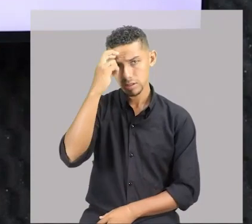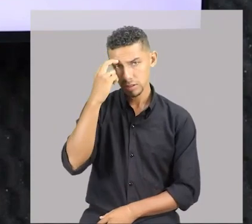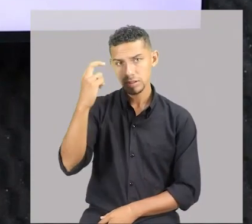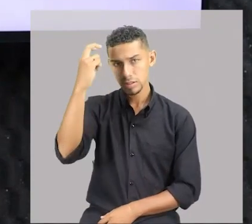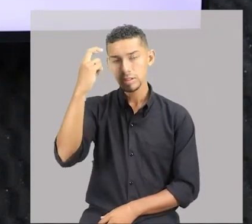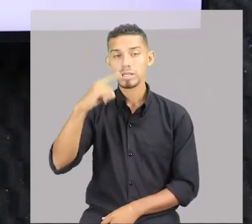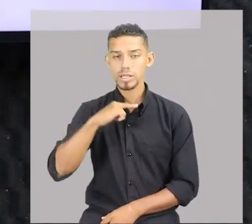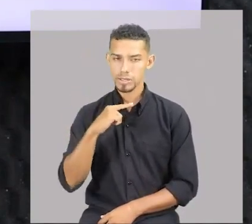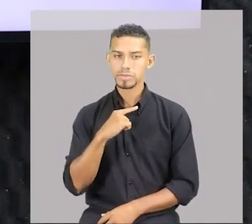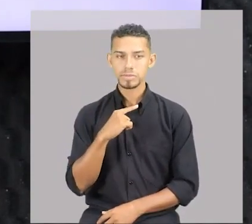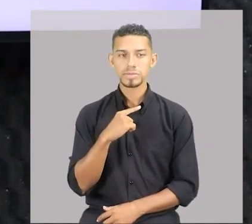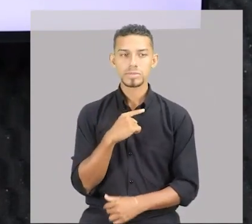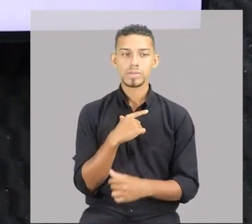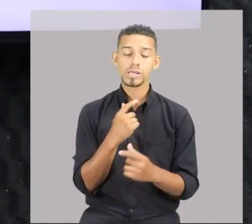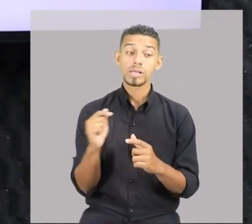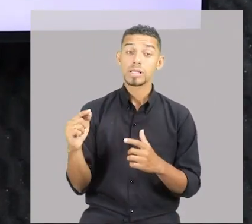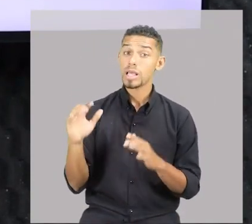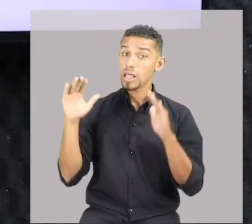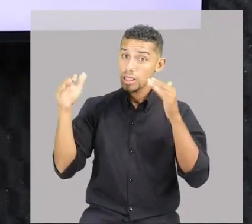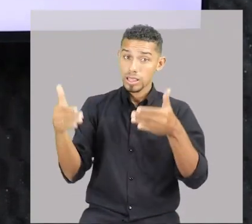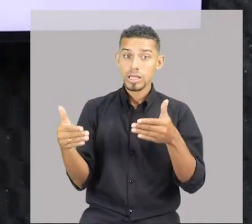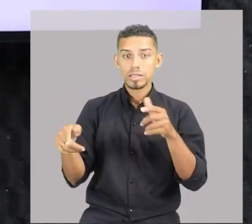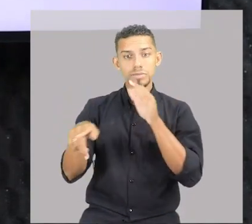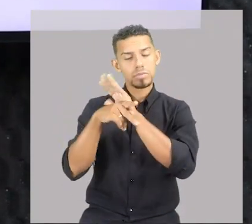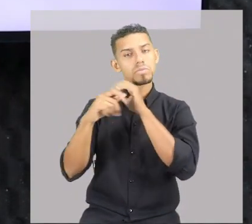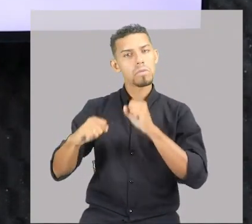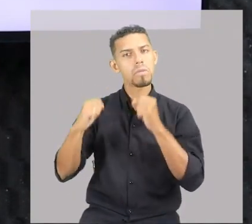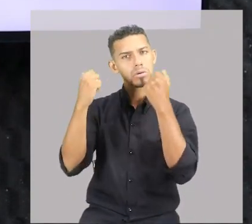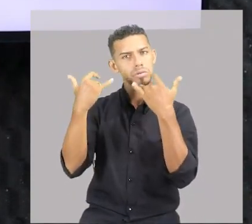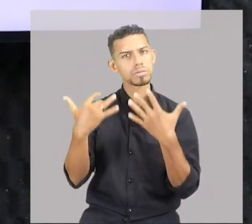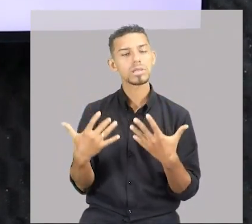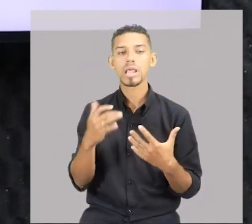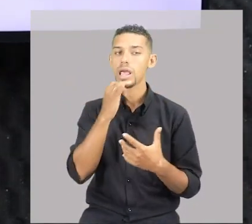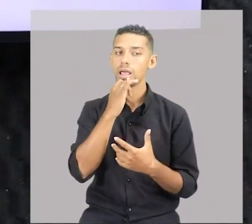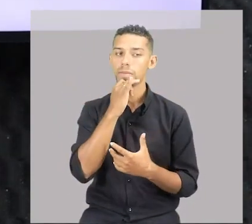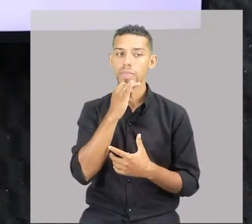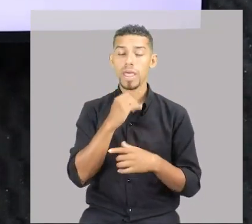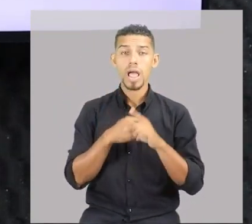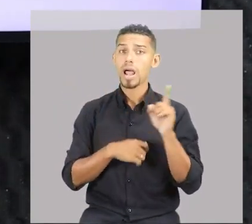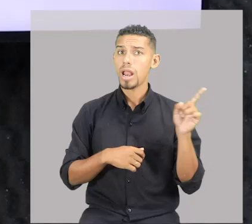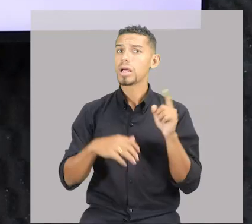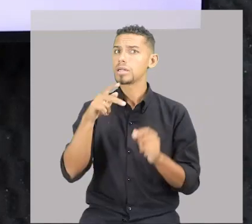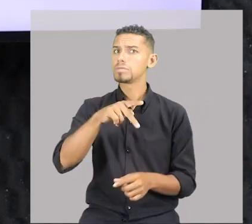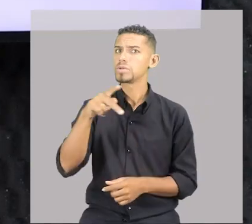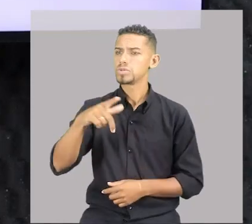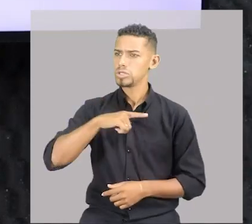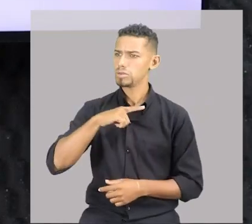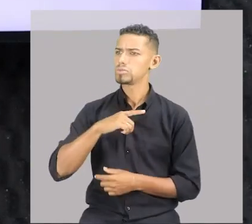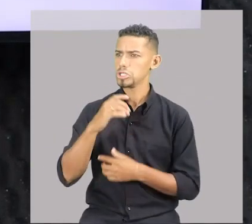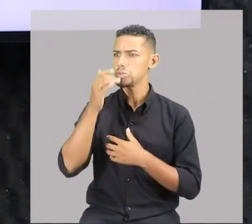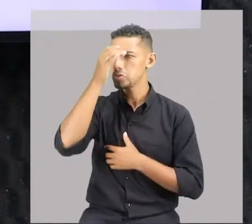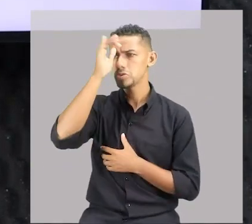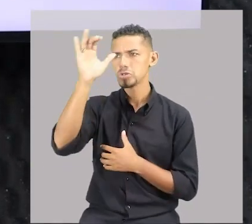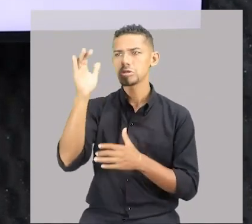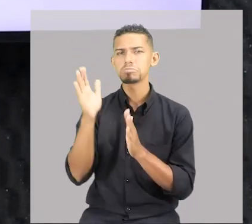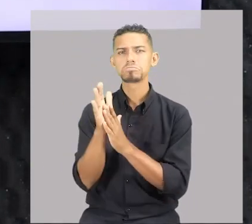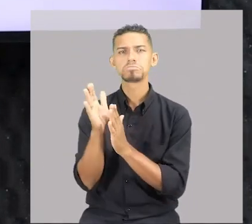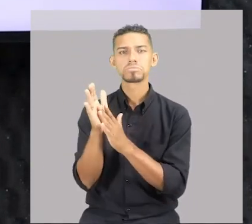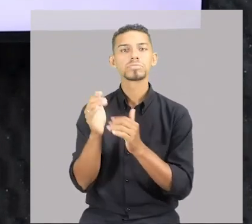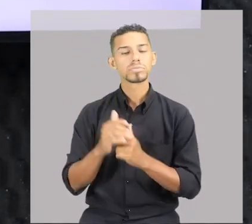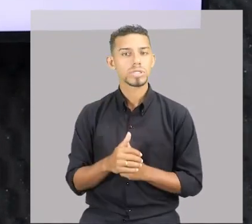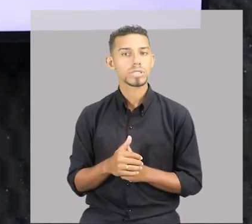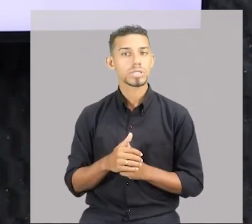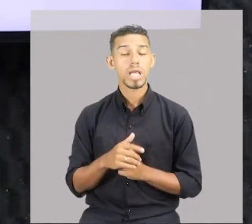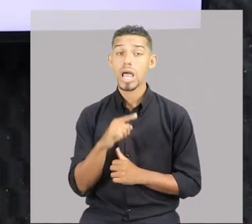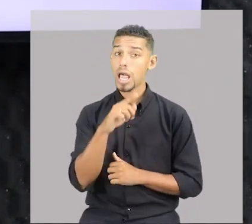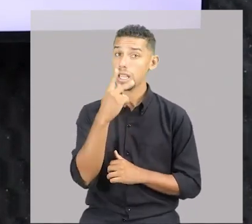que uma pessoa tem. Aí, nesse sentido, você pode falar o seguinte: aquela professora tem muita cultura. Então, certamente aí na